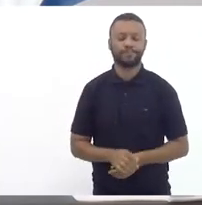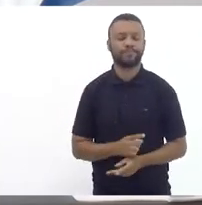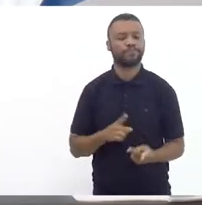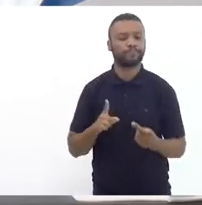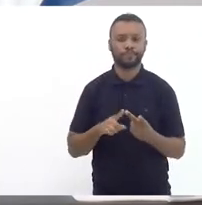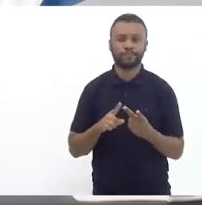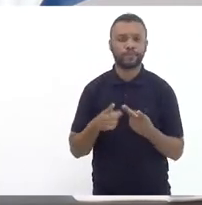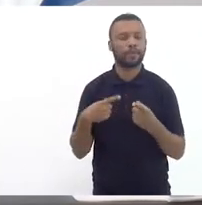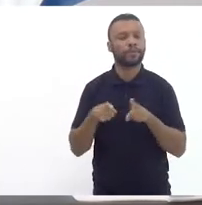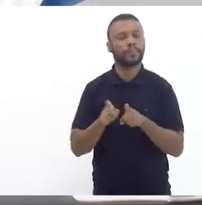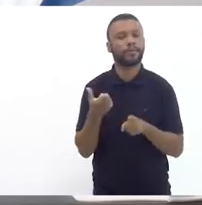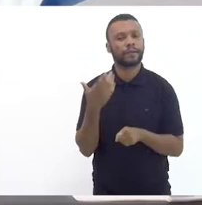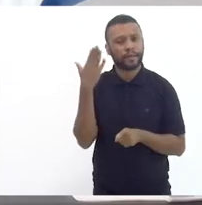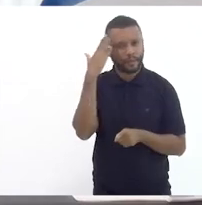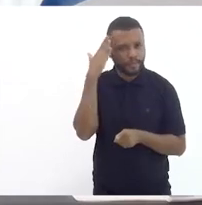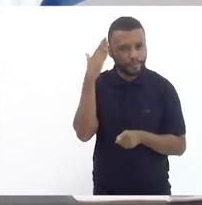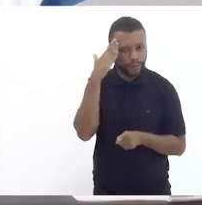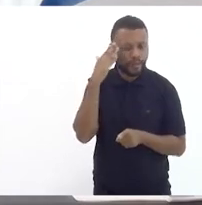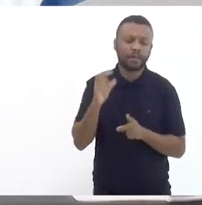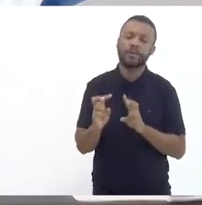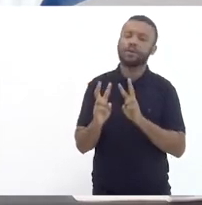saber